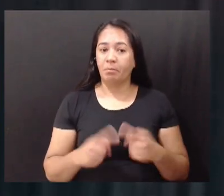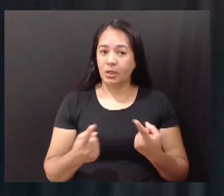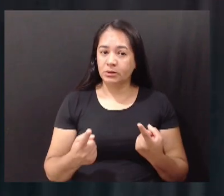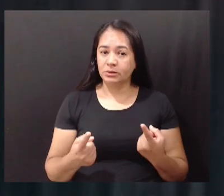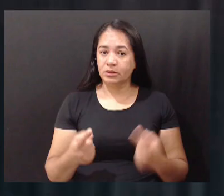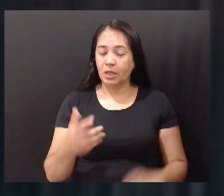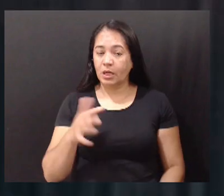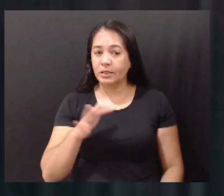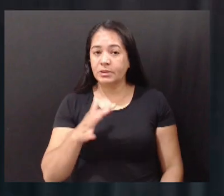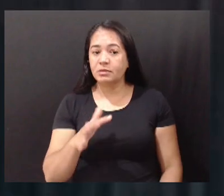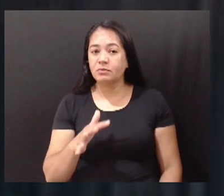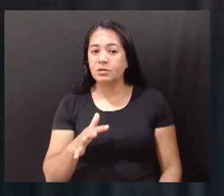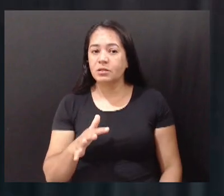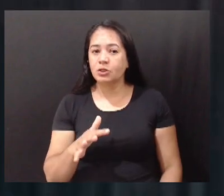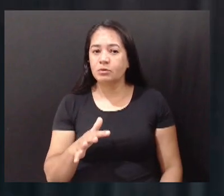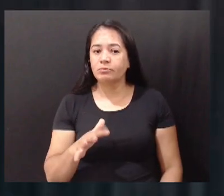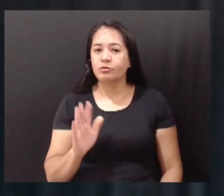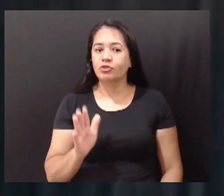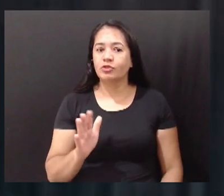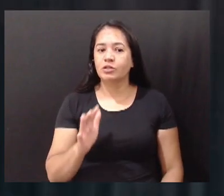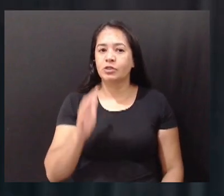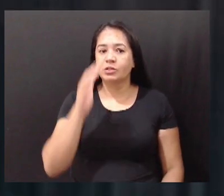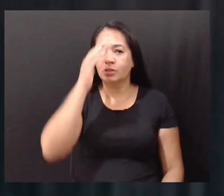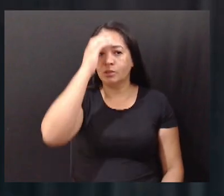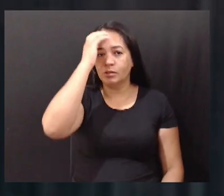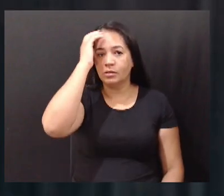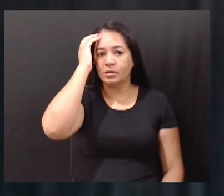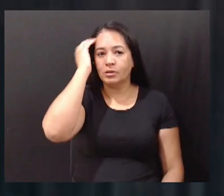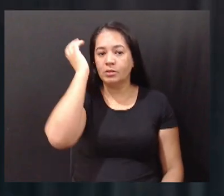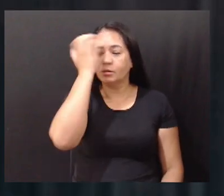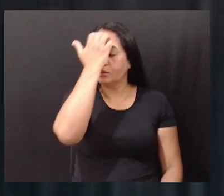também feito com que a gente passe a terceirizar